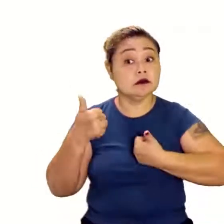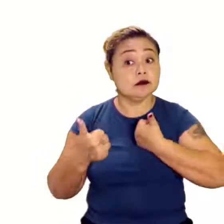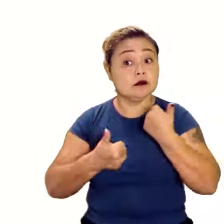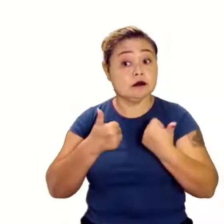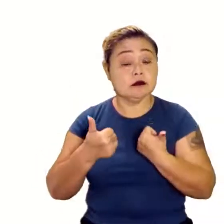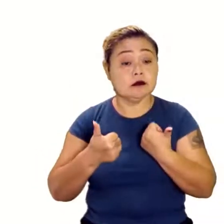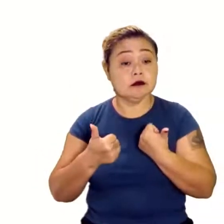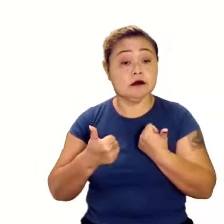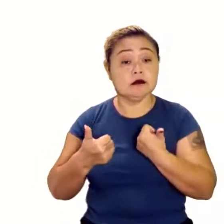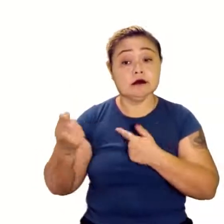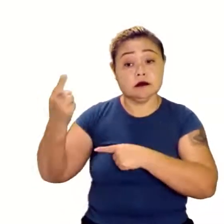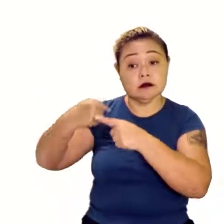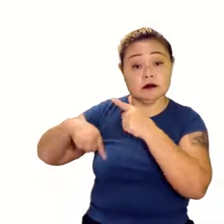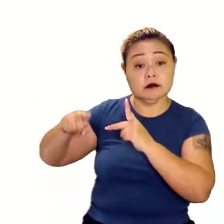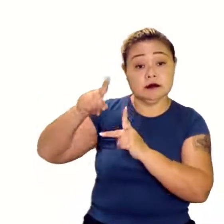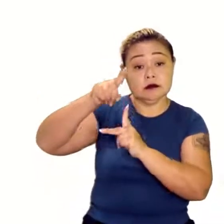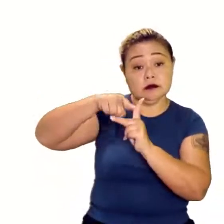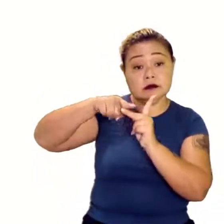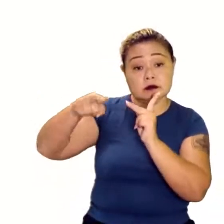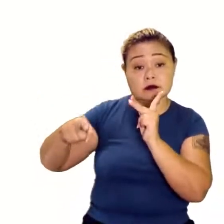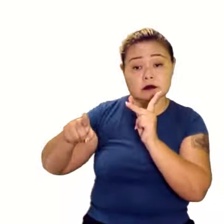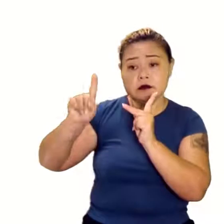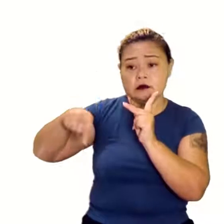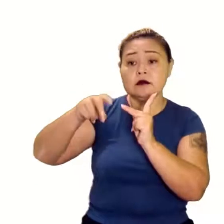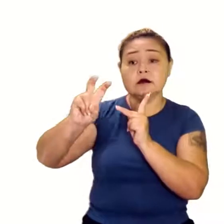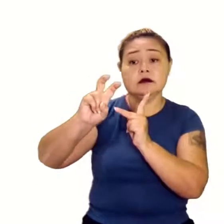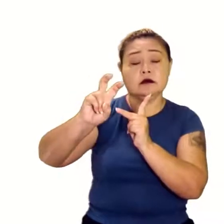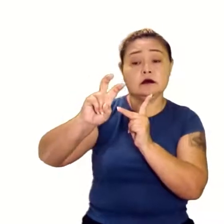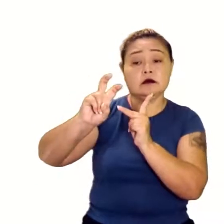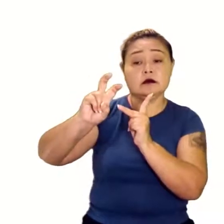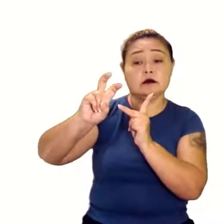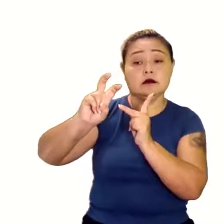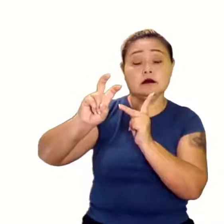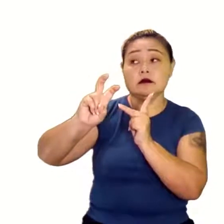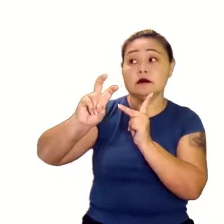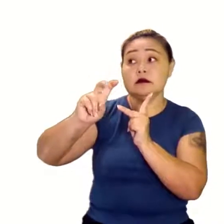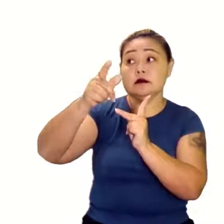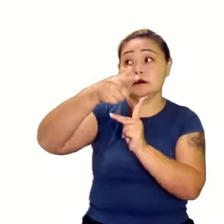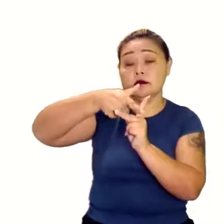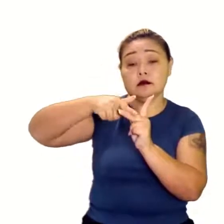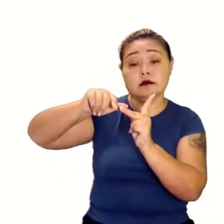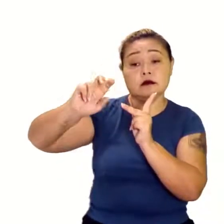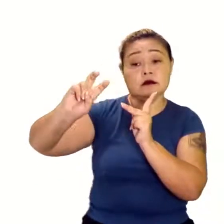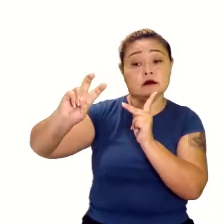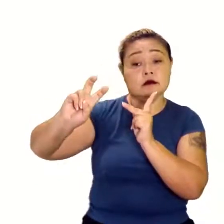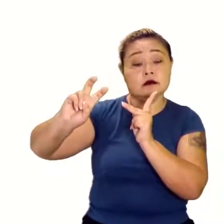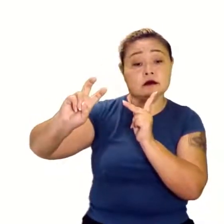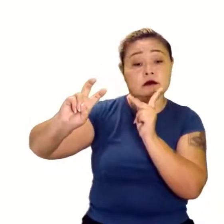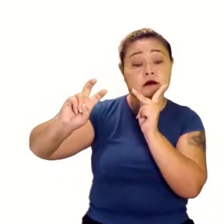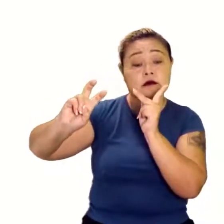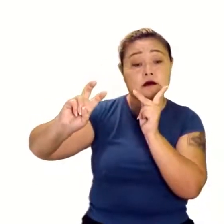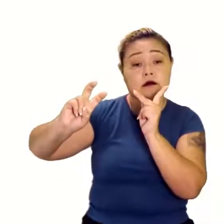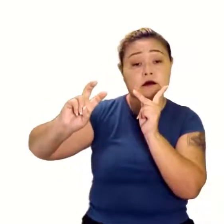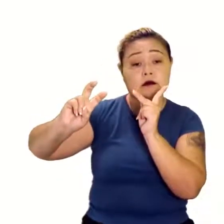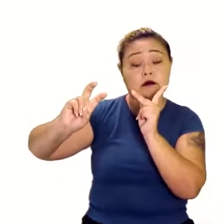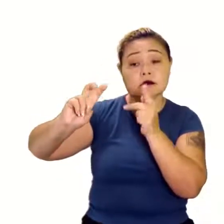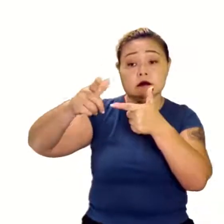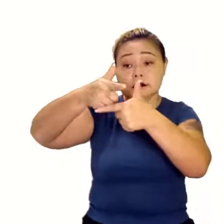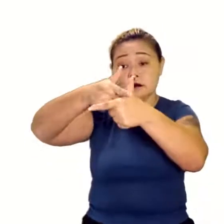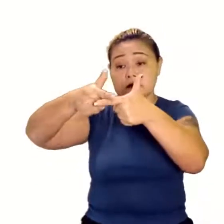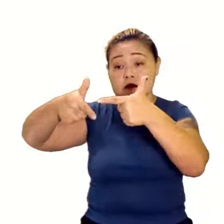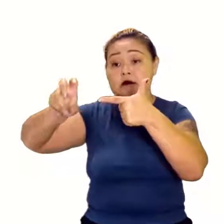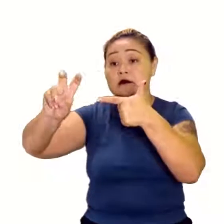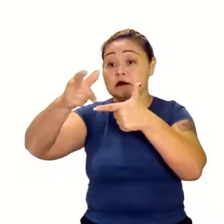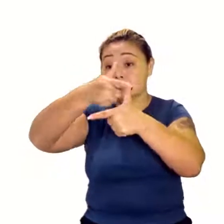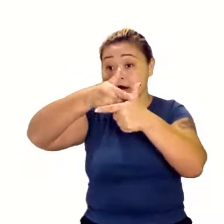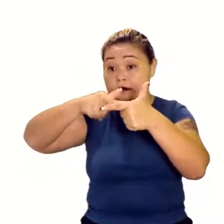Beleza? Beleza. Agora vamos ver aqui, dá para dividir por quem? Por 5? Por 5. Peraí, que não ficou uma divisão muito, né? Vou pegar outra cor